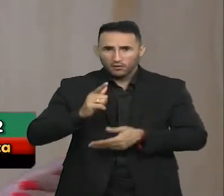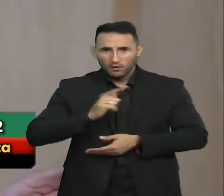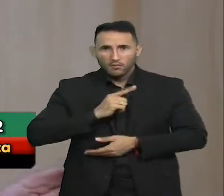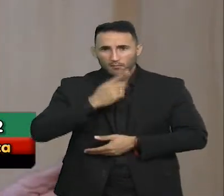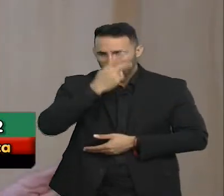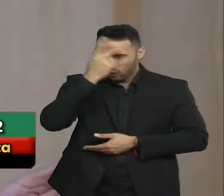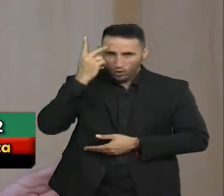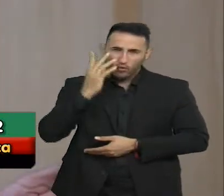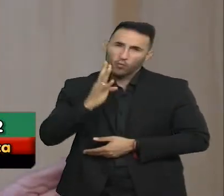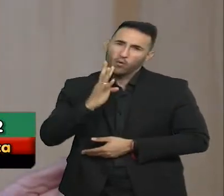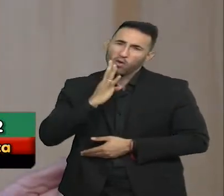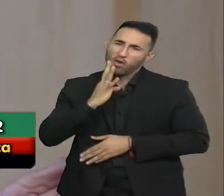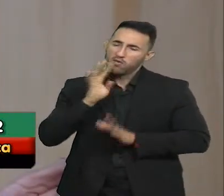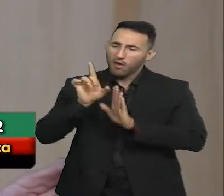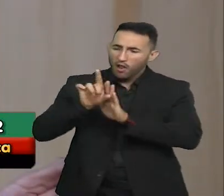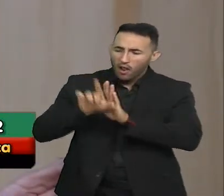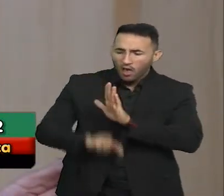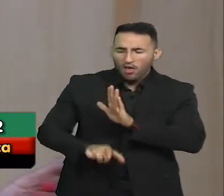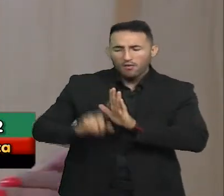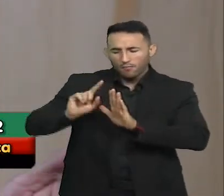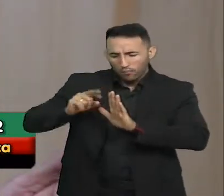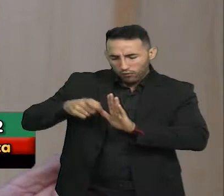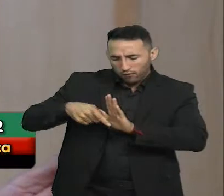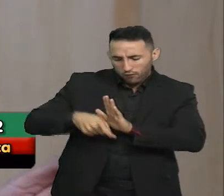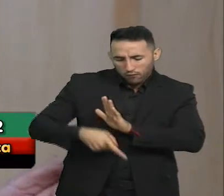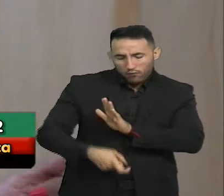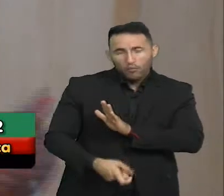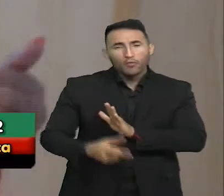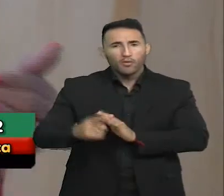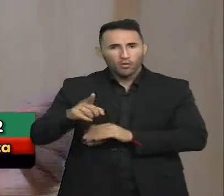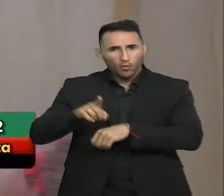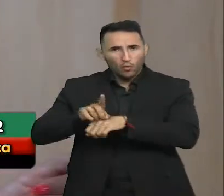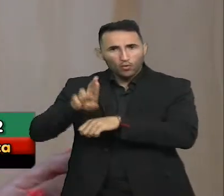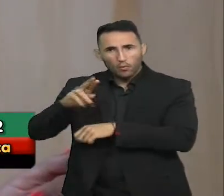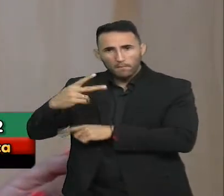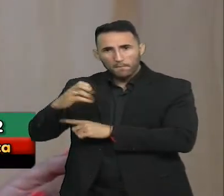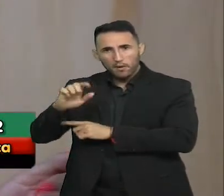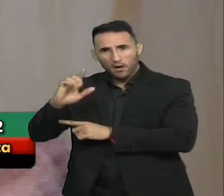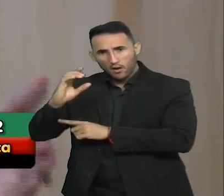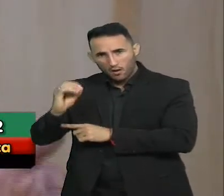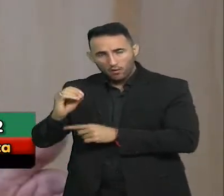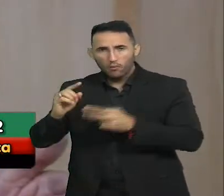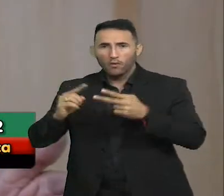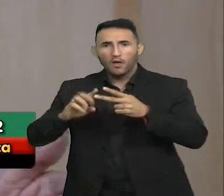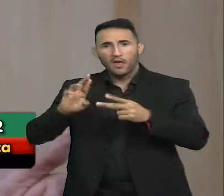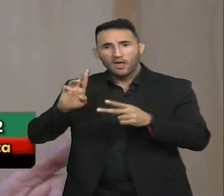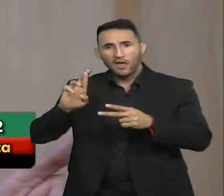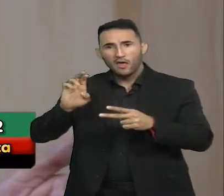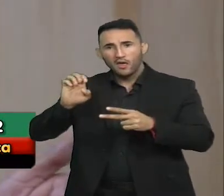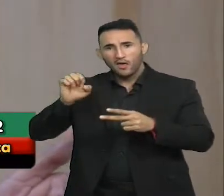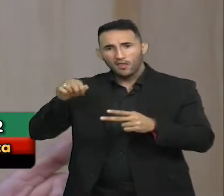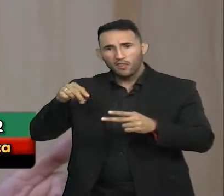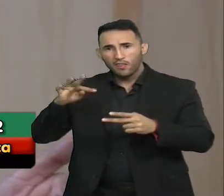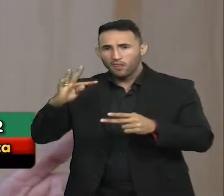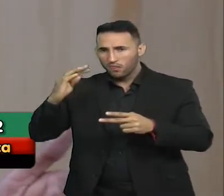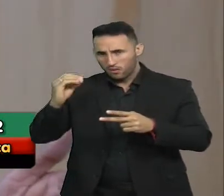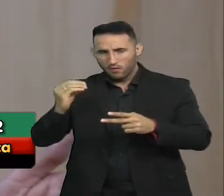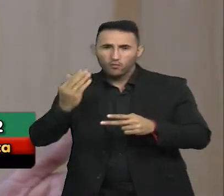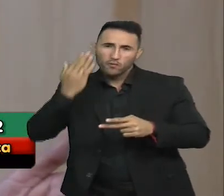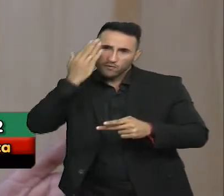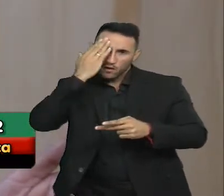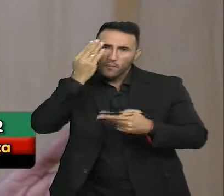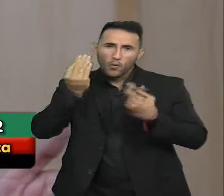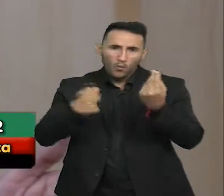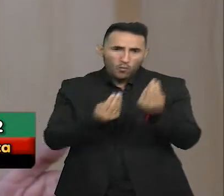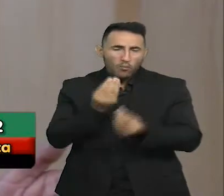são conhecedores da matéria, tanto o doutor Paulo quanto o doutor Renato, sabem da